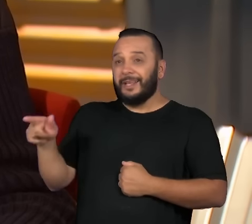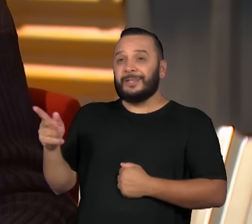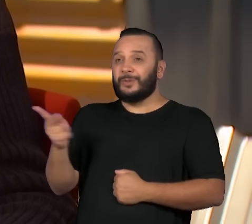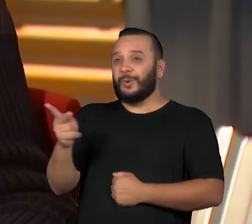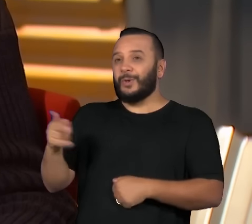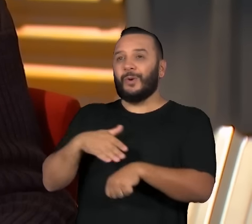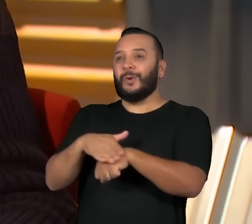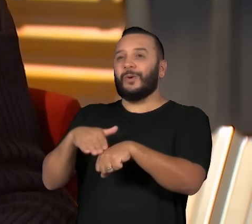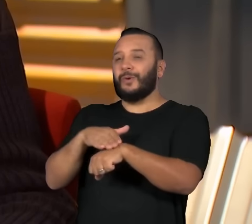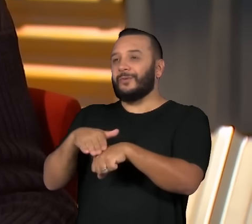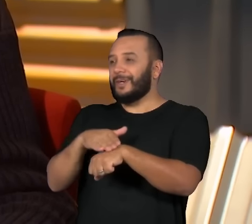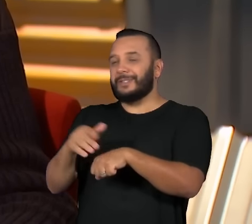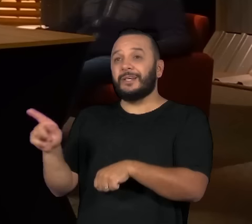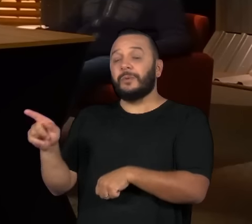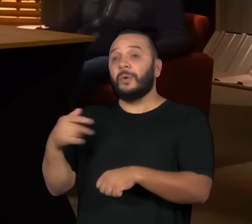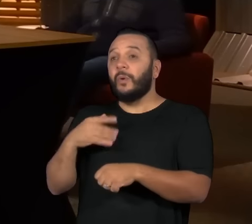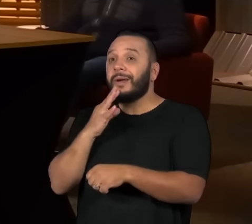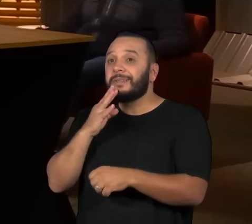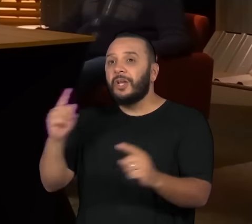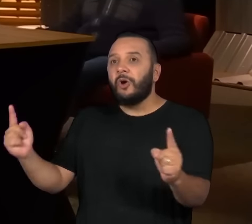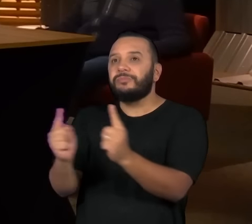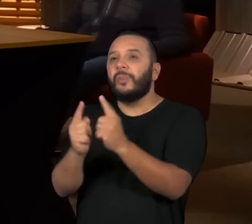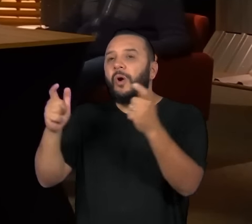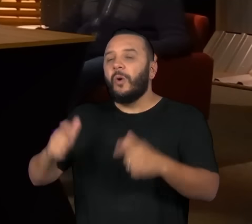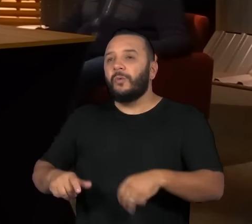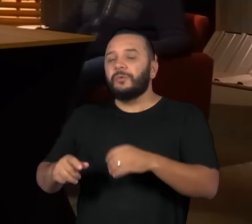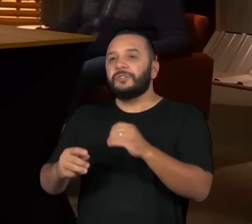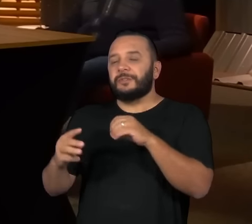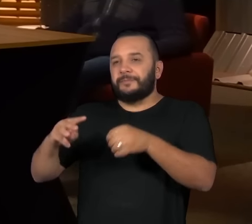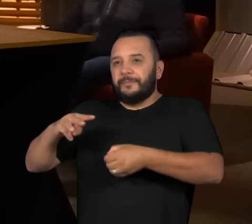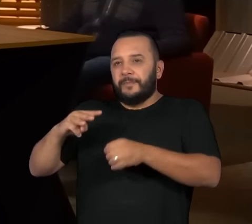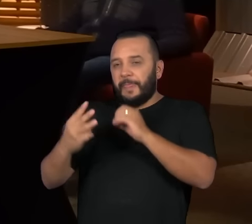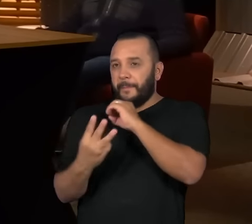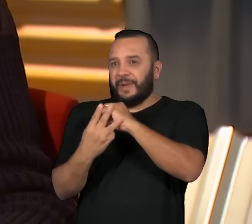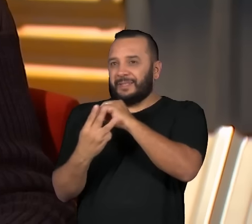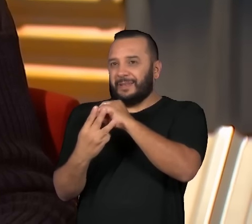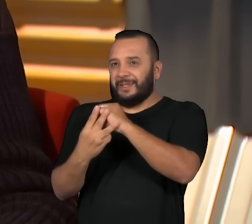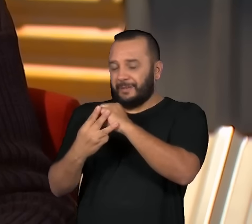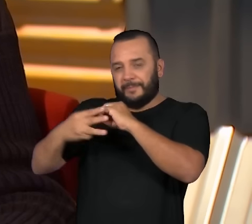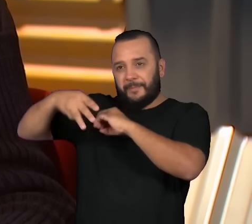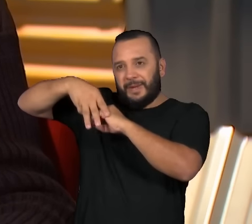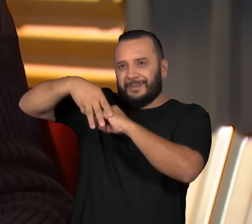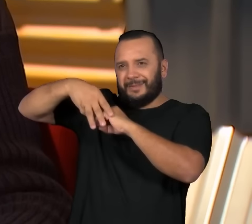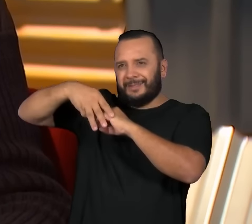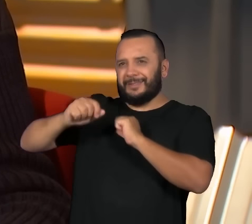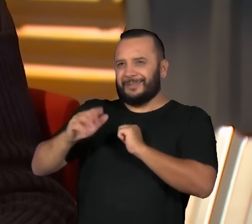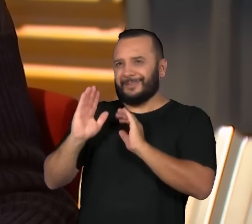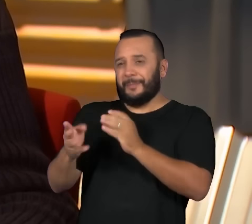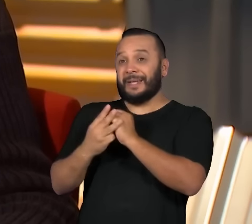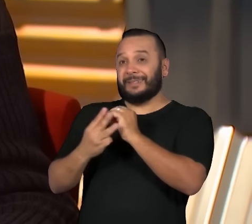falavam alemão, né? Os dois falavam alemão. Por isso que você nasceu em São Bernardo. Nasci em São Bernardo do Campo. Rua de Ramos